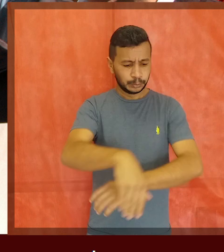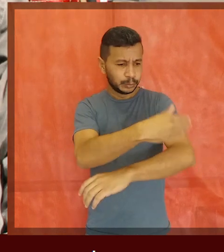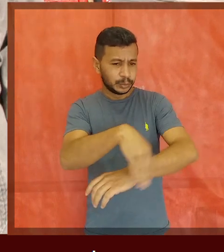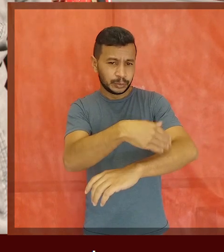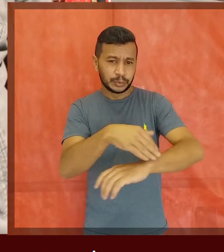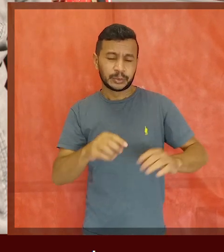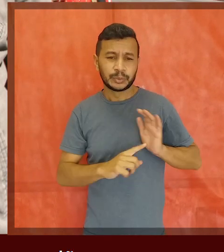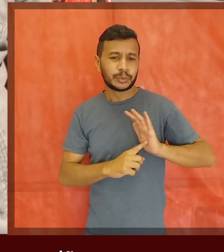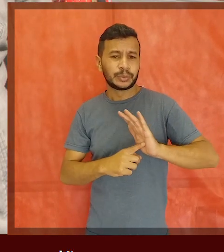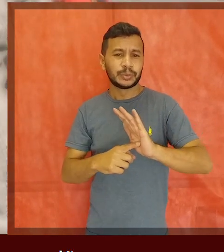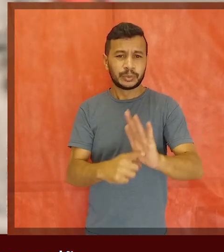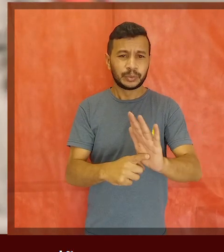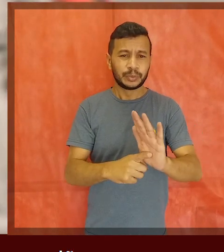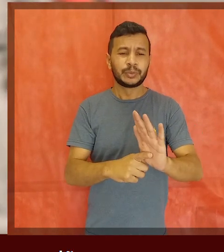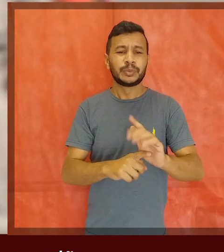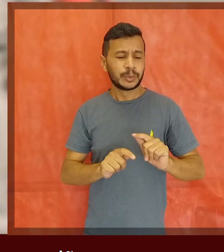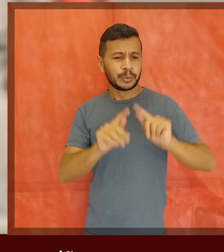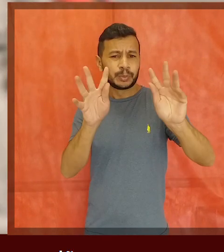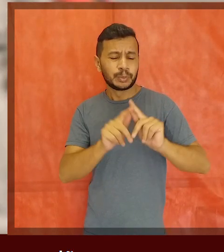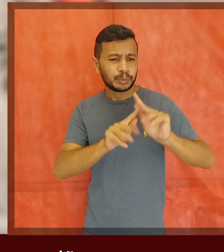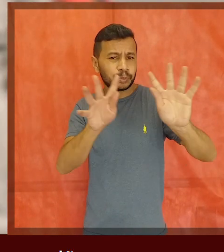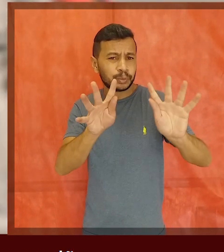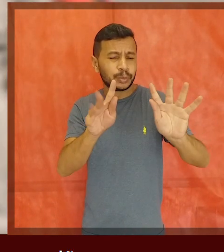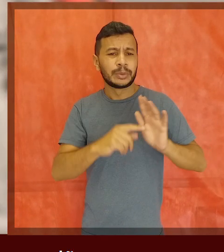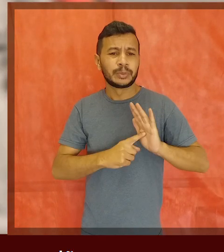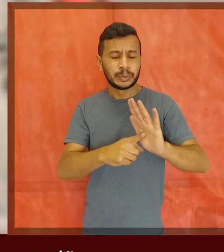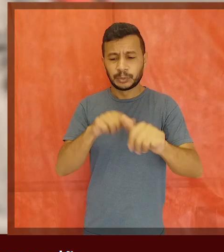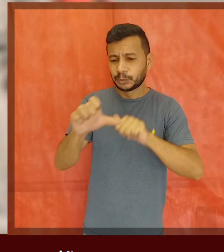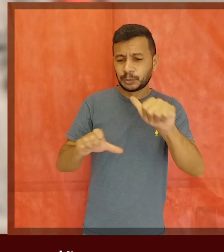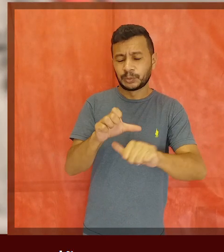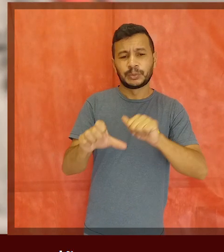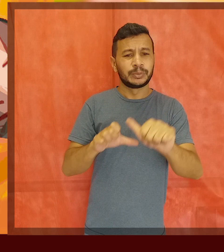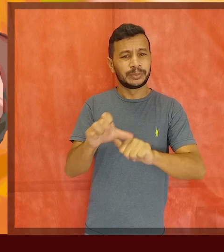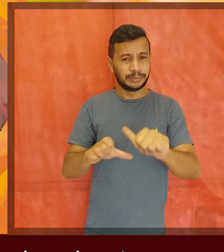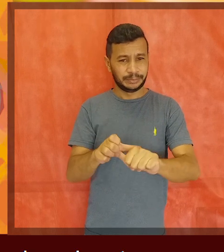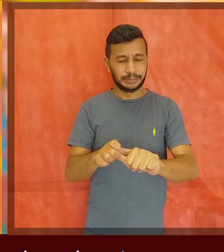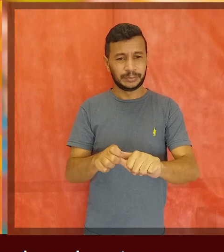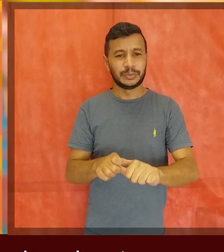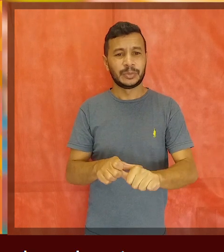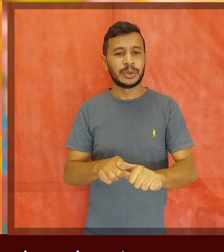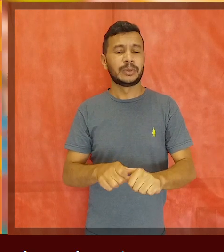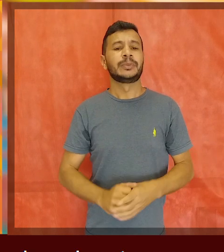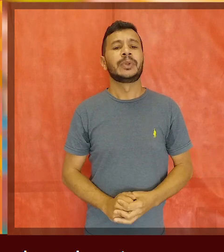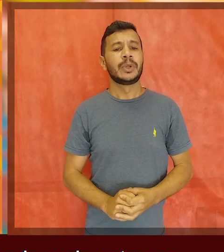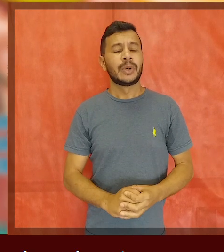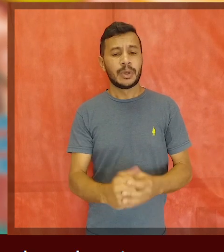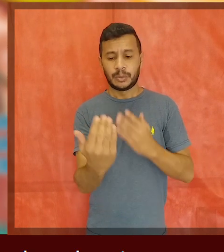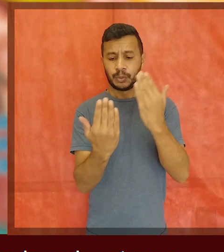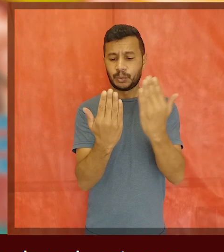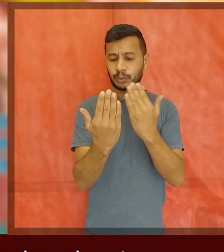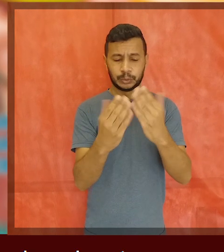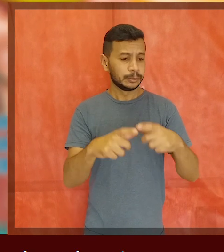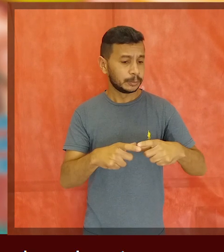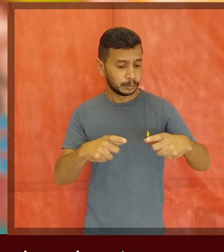levam seu apoio à manifestação contra o desmonte da fiscalização na região. Enquanto isso, o assédio